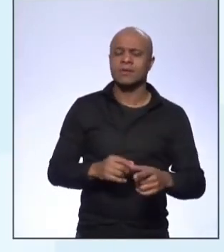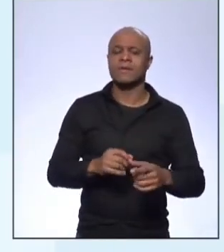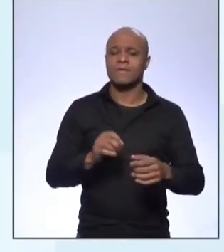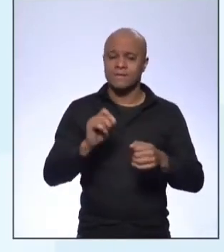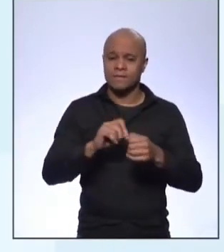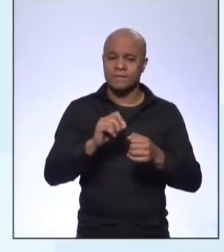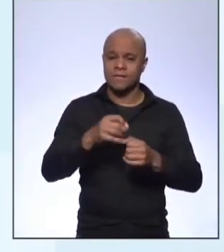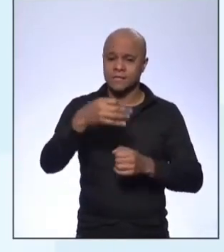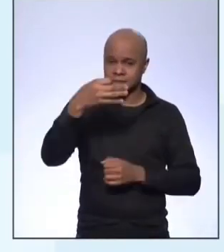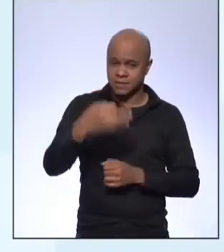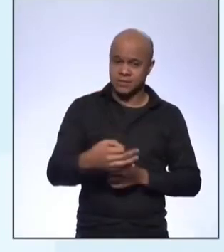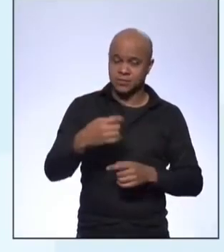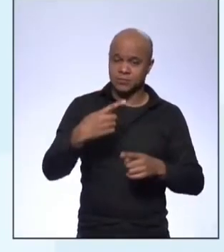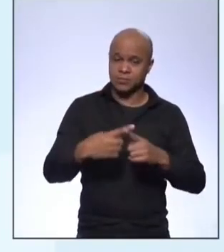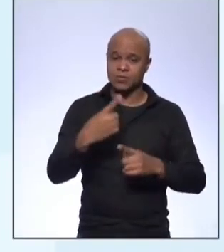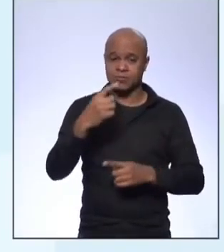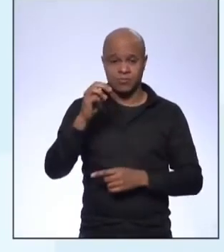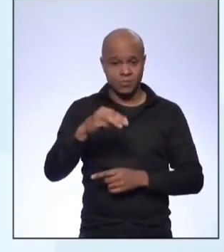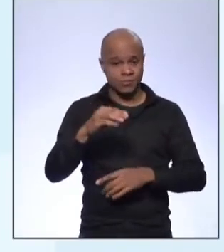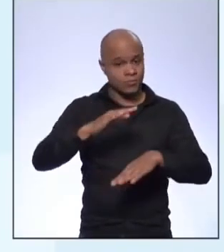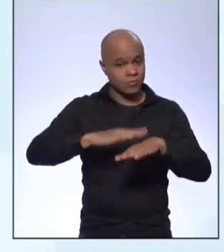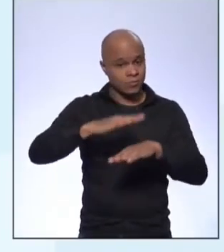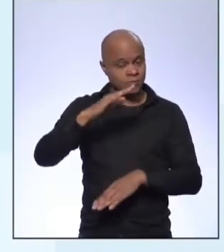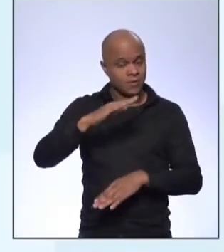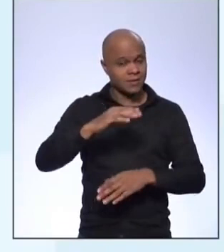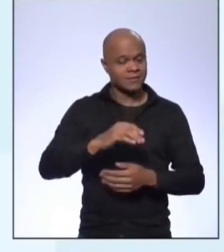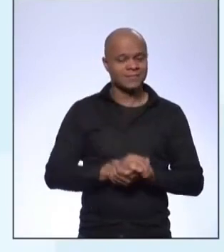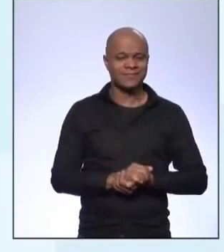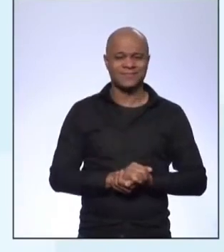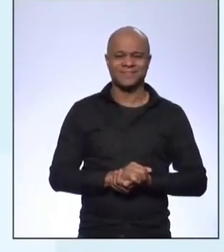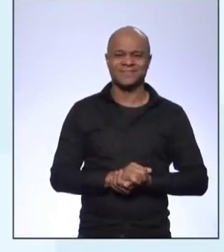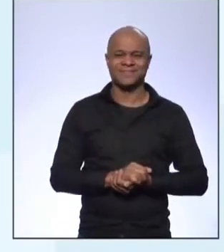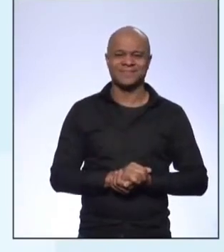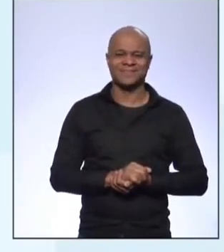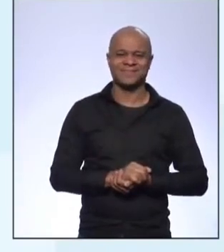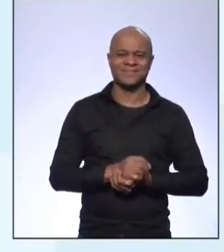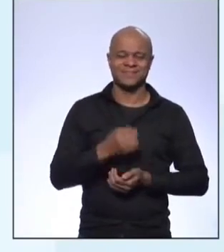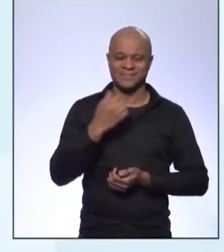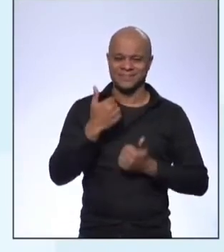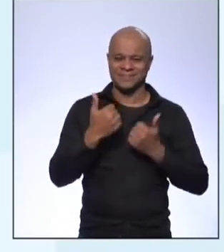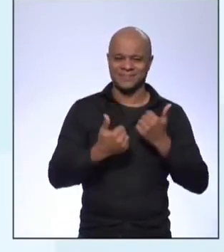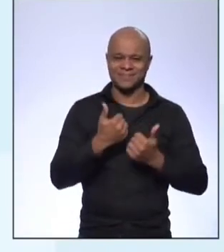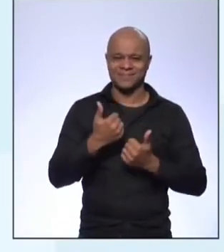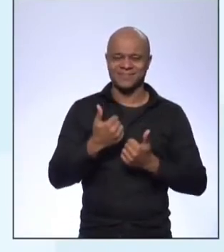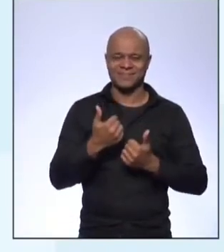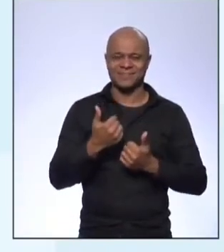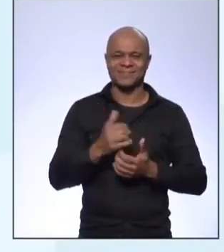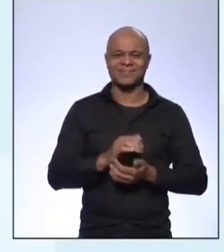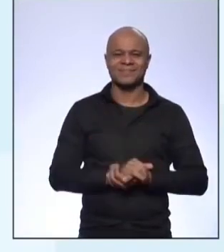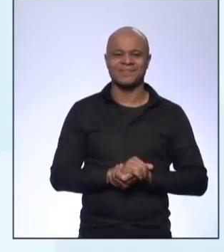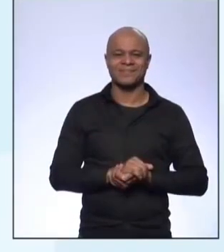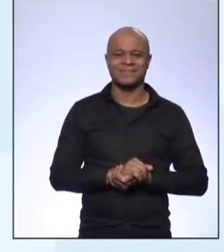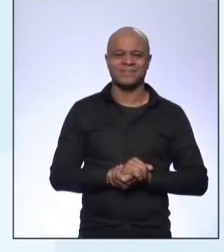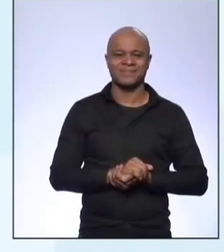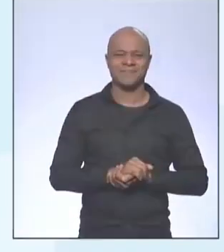caprichem, porque eu estou dando 1 minutinho a mais para vocês. 3 minutinhos, tá bom? Já já a gente volta.